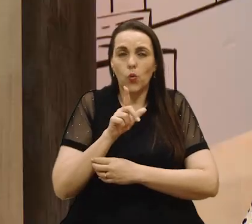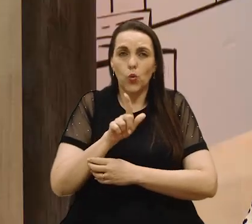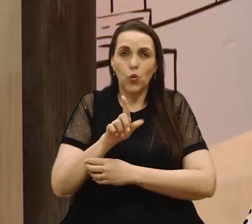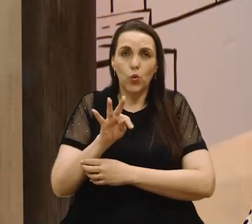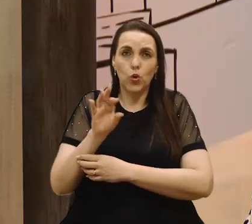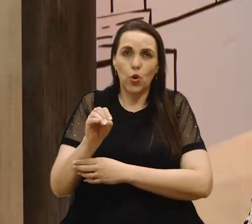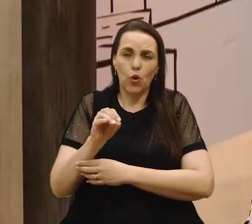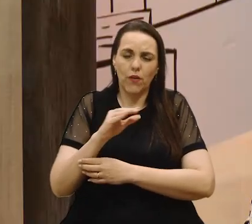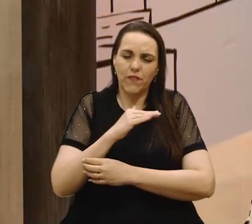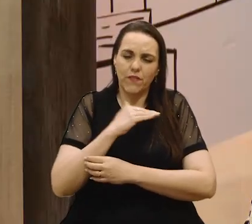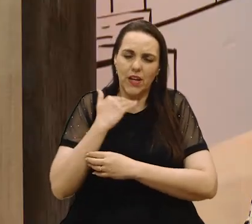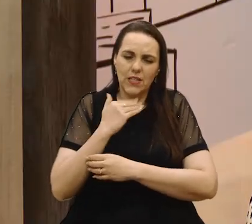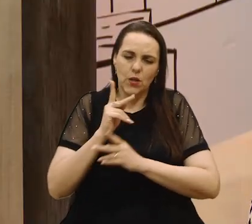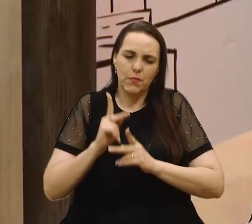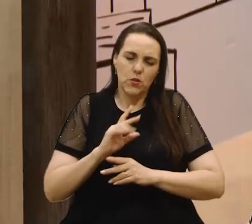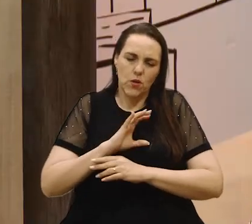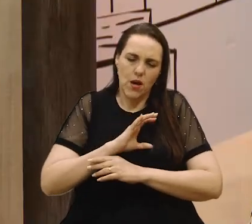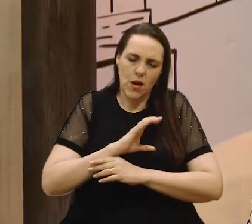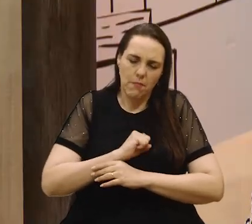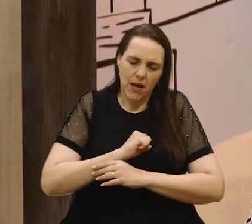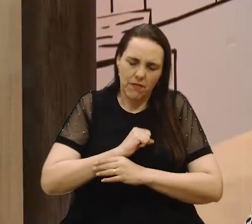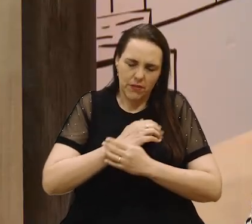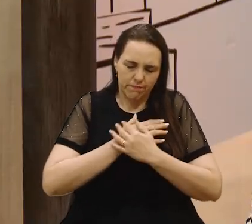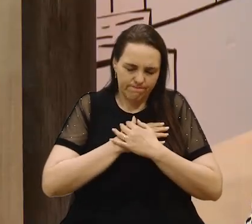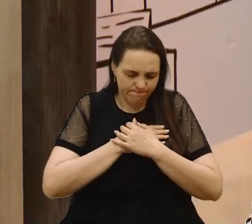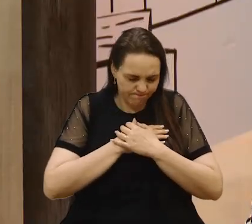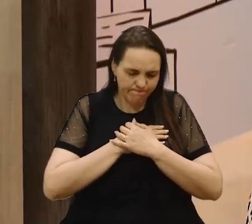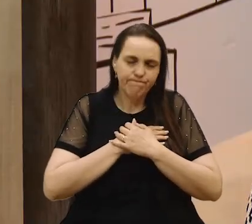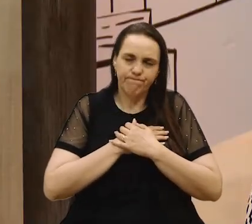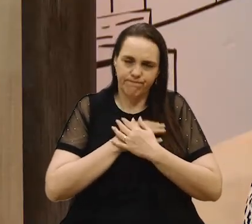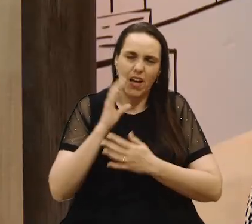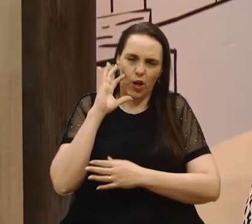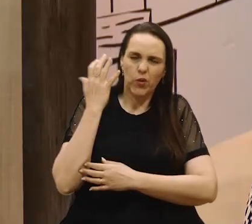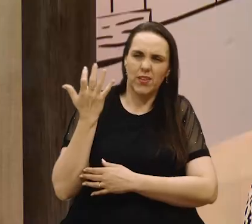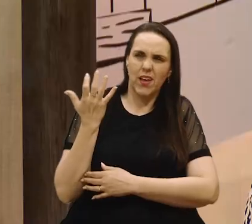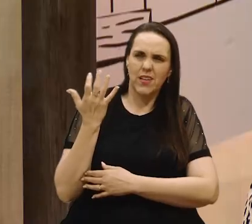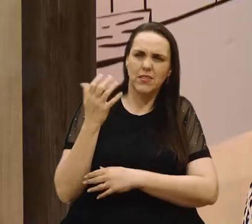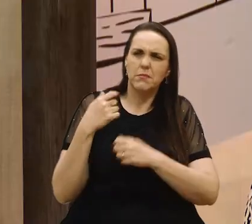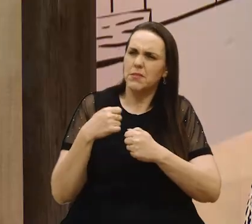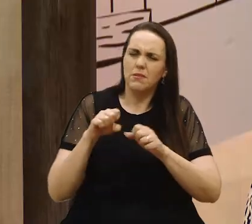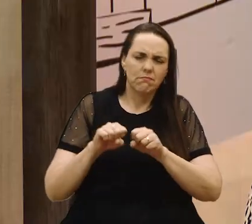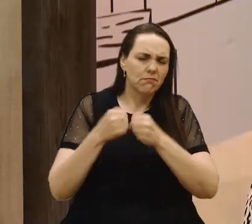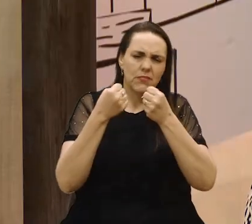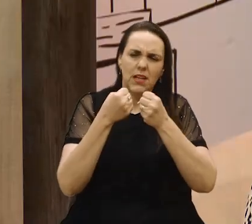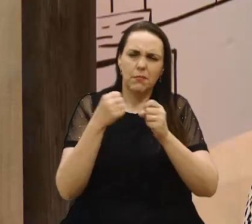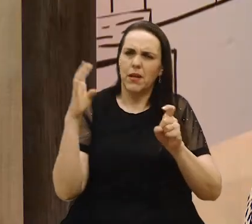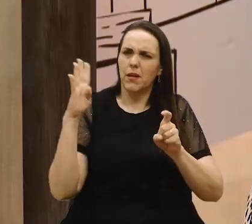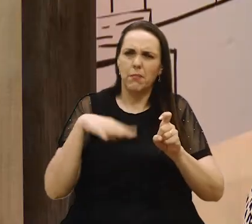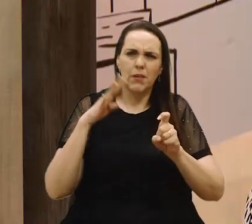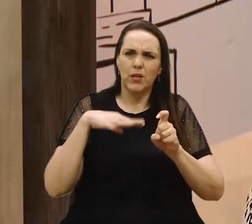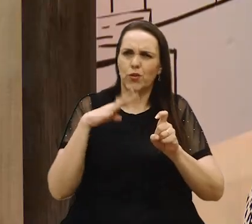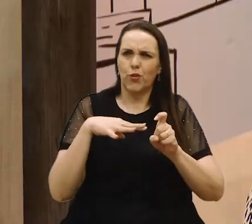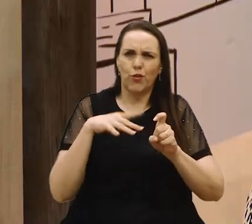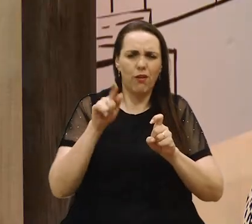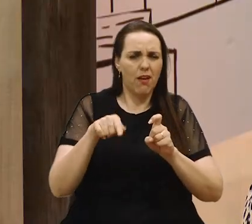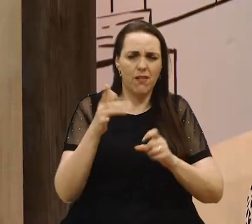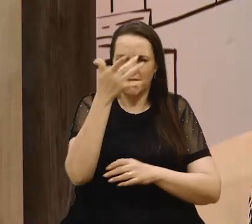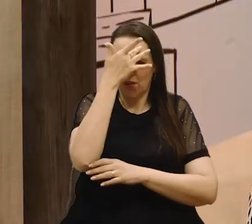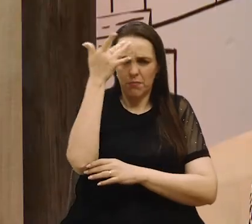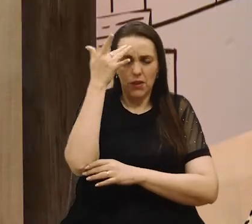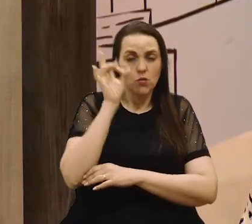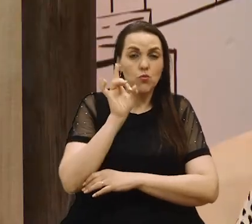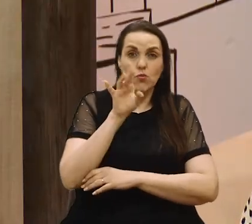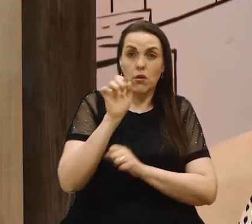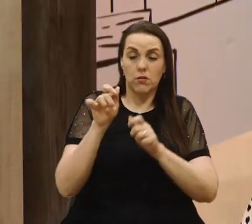luto pela perda de uma pessoa amada, que isso acontece. Então, o que a gente precisa é quebrar esse tabu de achar que saúde mental